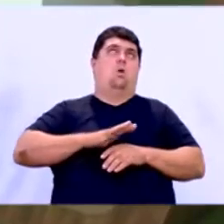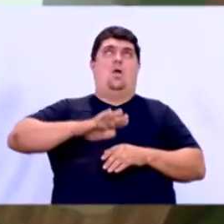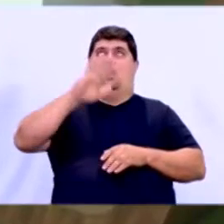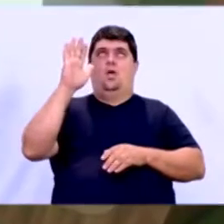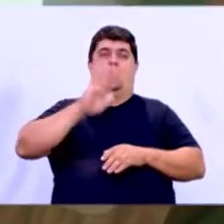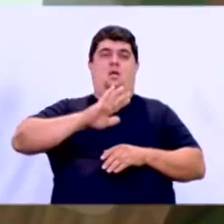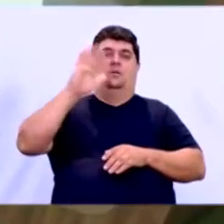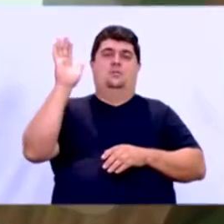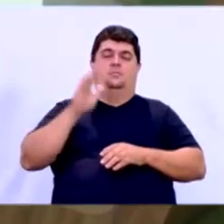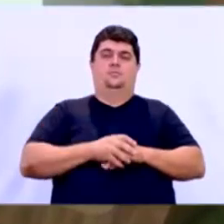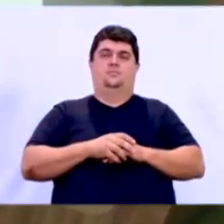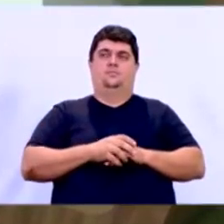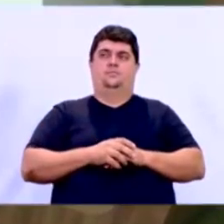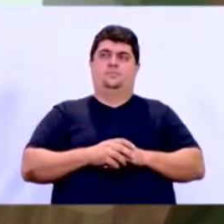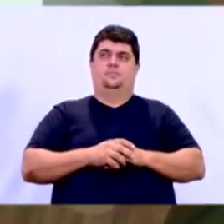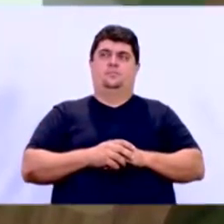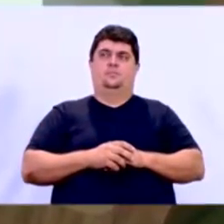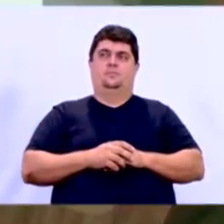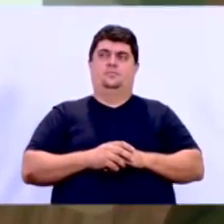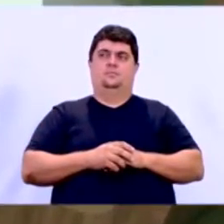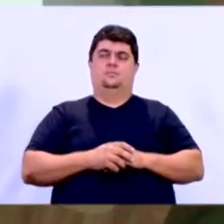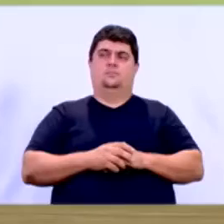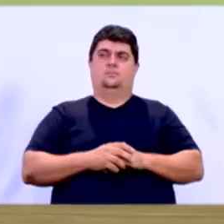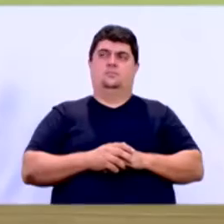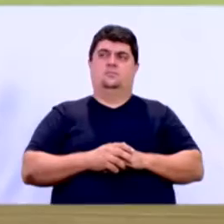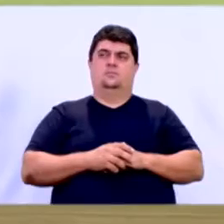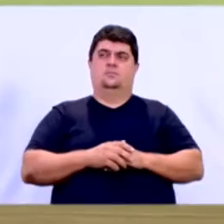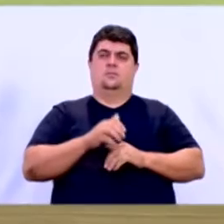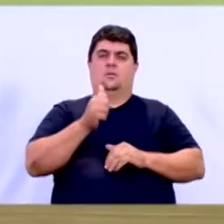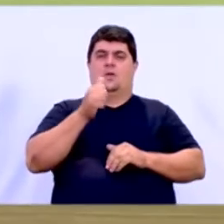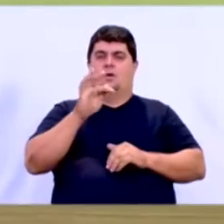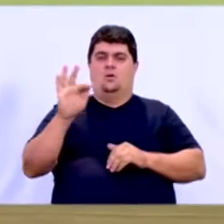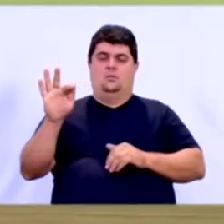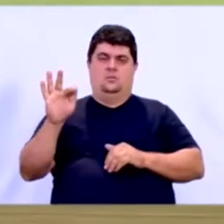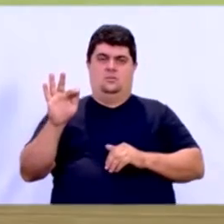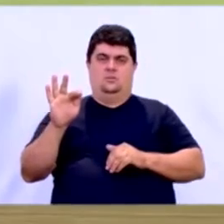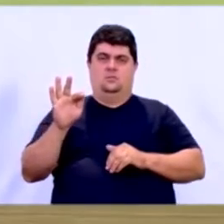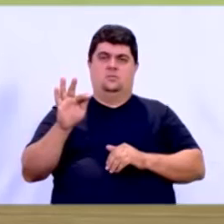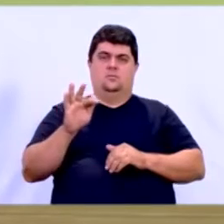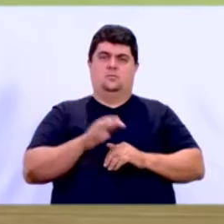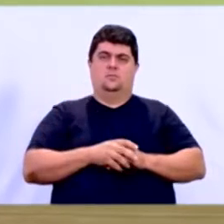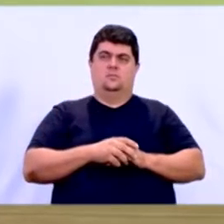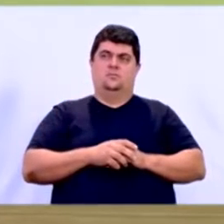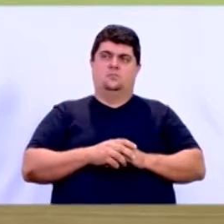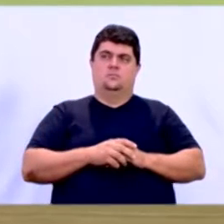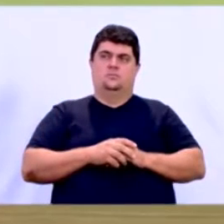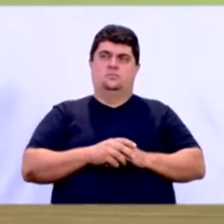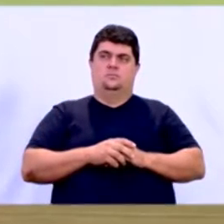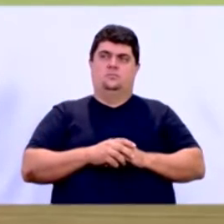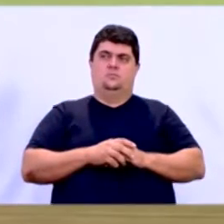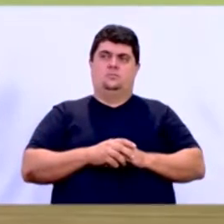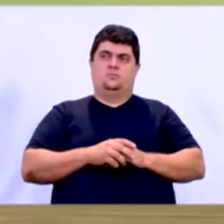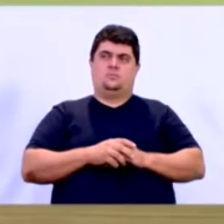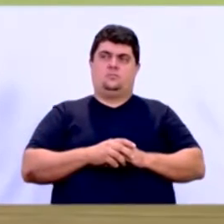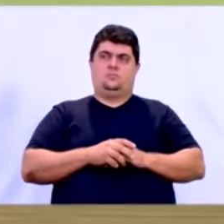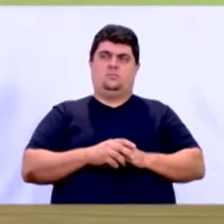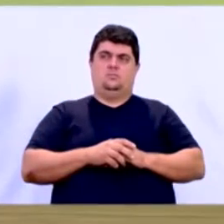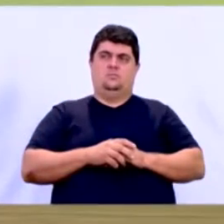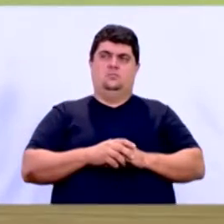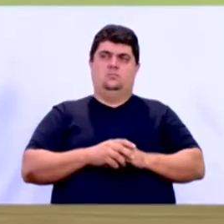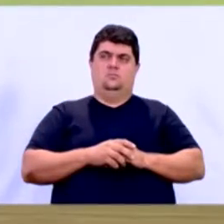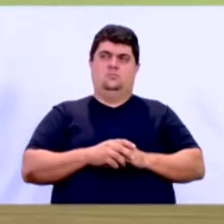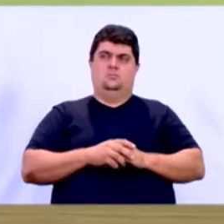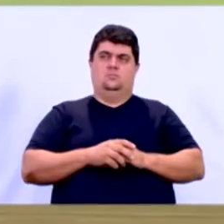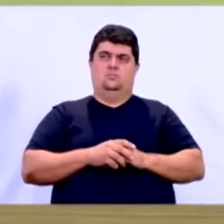maior, verdade. Isso mesmo. Vamos ver outro exemplo aqui, o pessoal de Alta Floresta, sobre as mudas. Colocaram que